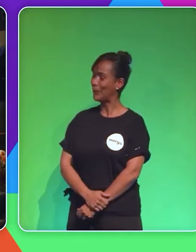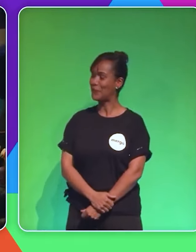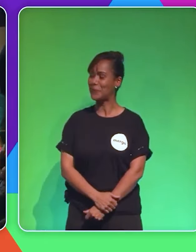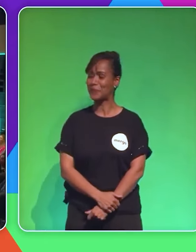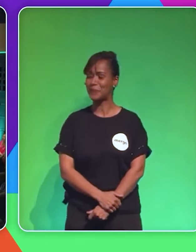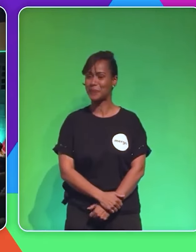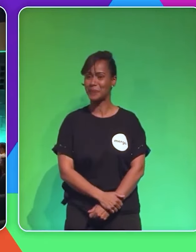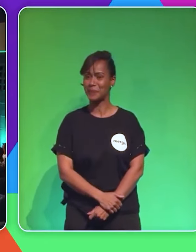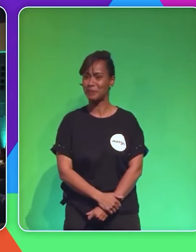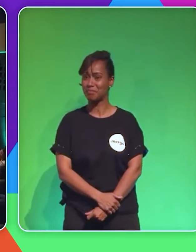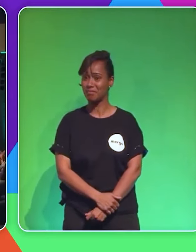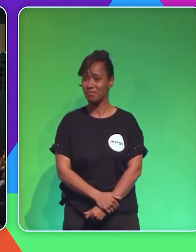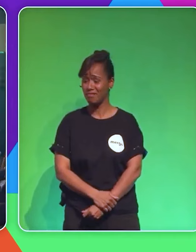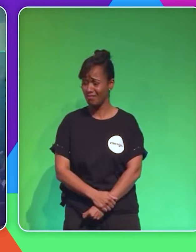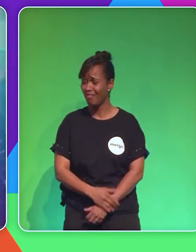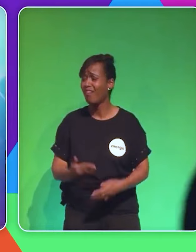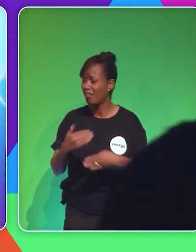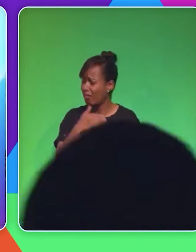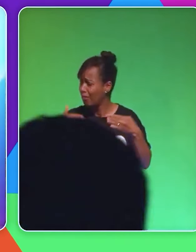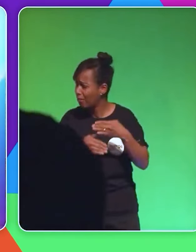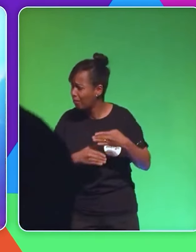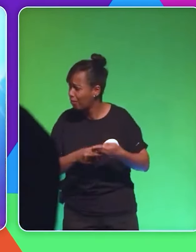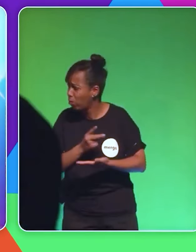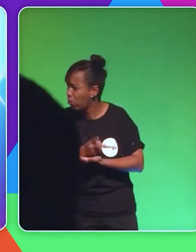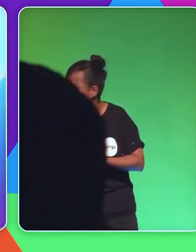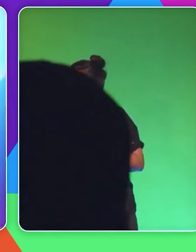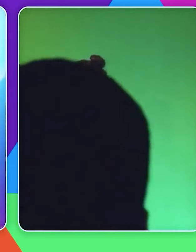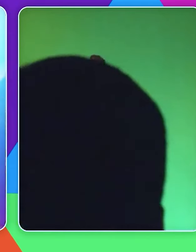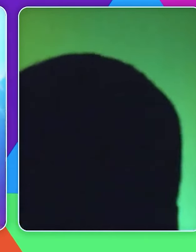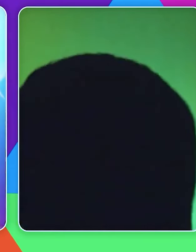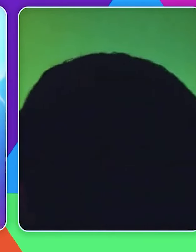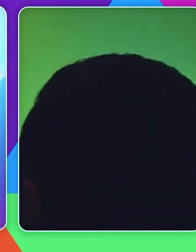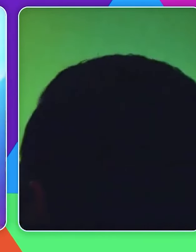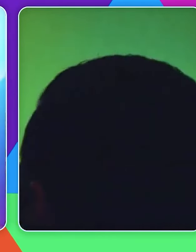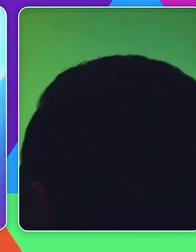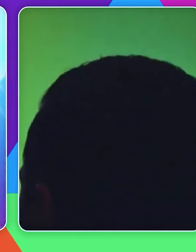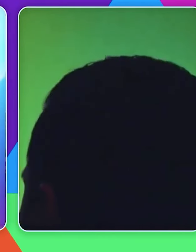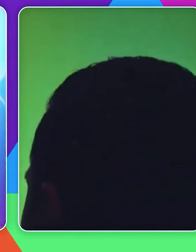ver vamos ver se vai não